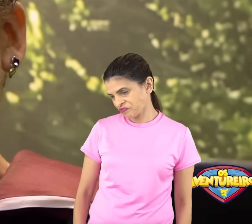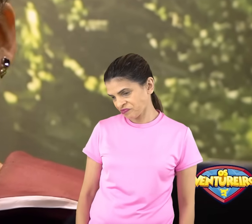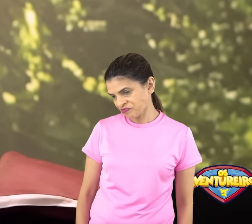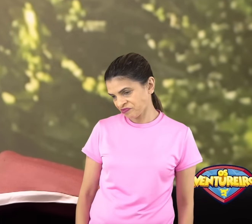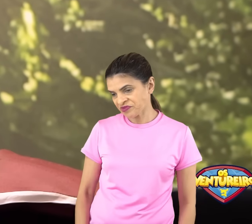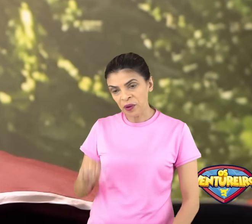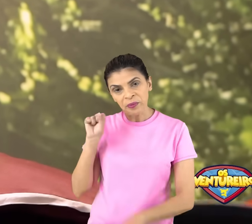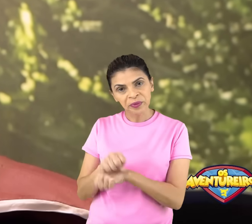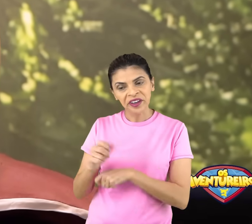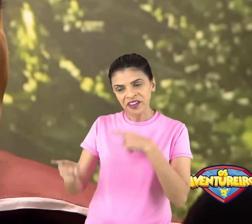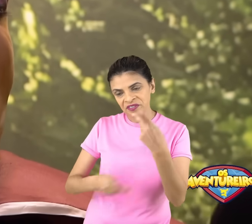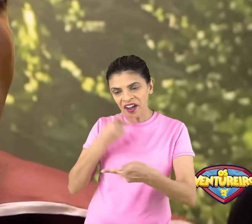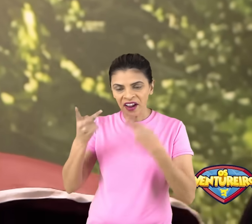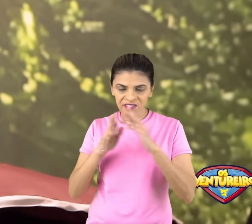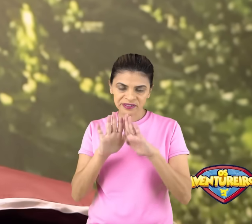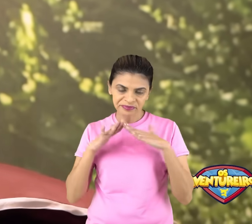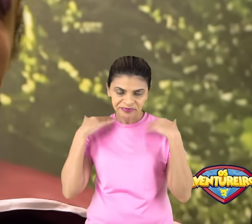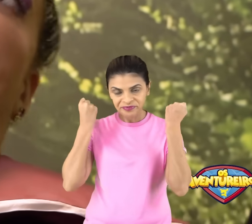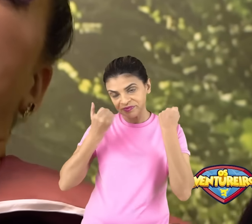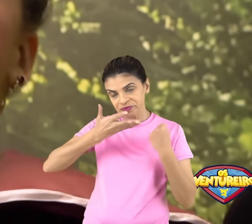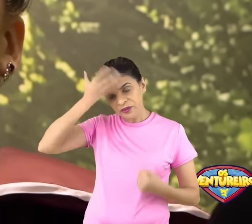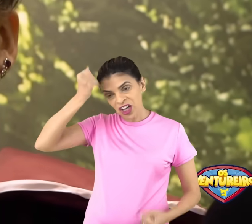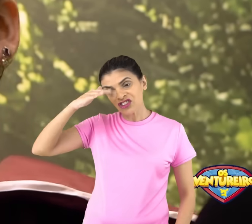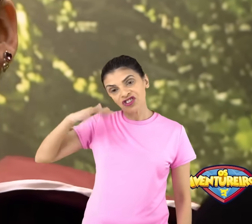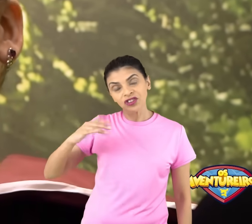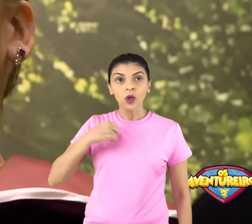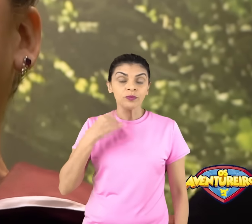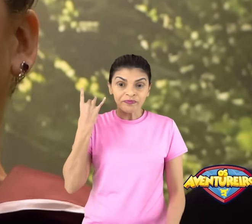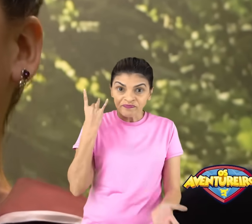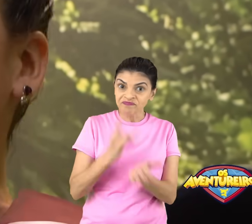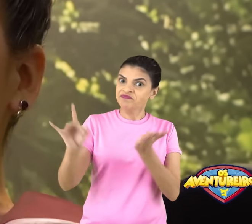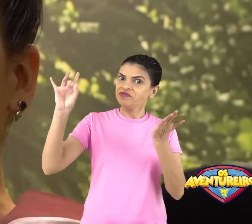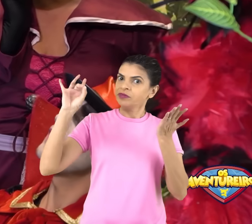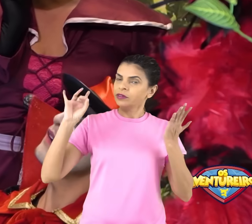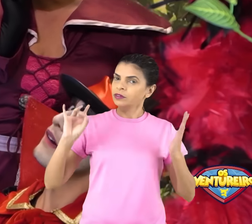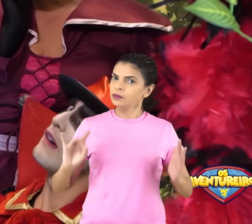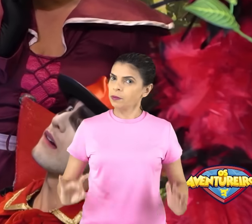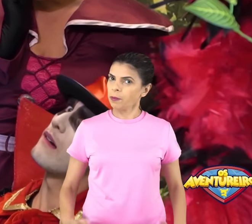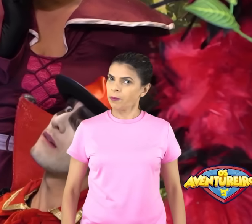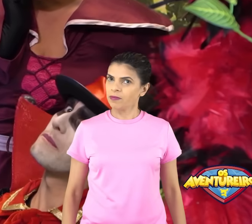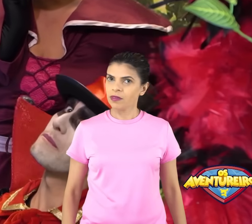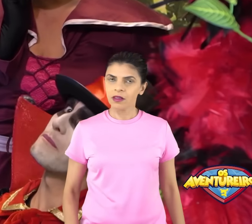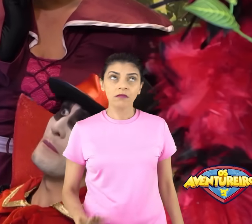Pare de me chamar de Pandinha! Você sabe que eu detesto isso!